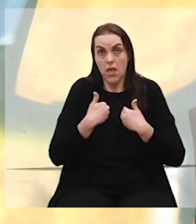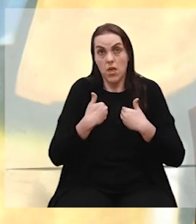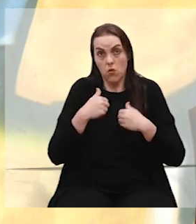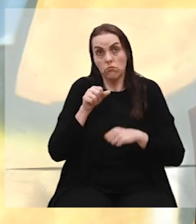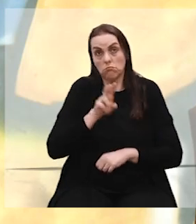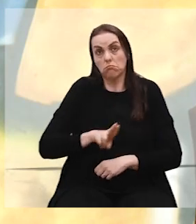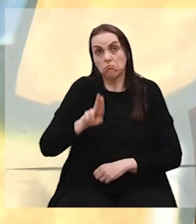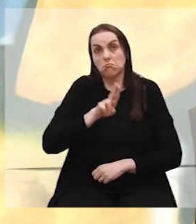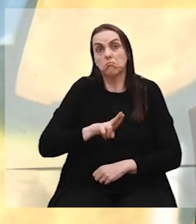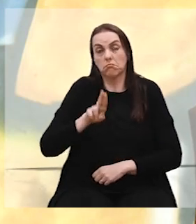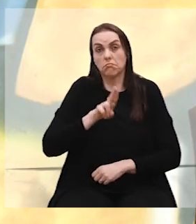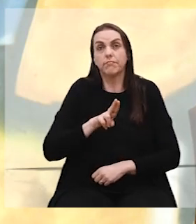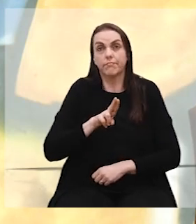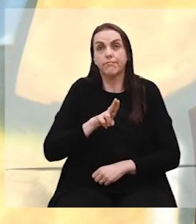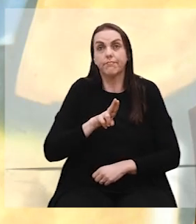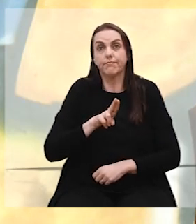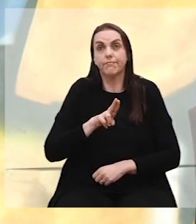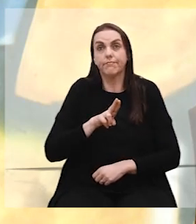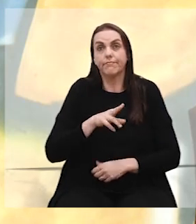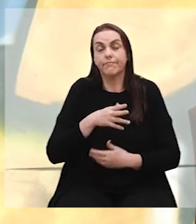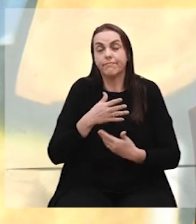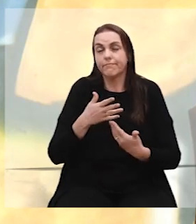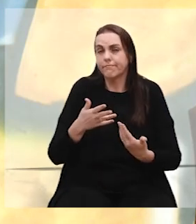Eu utilizo